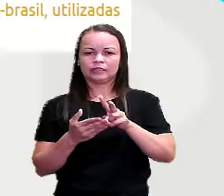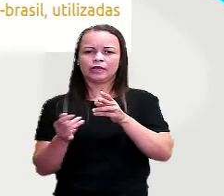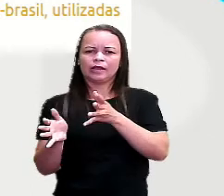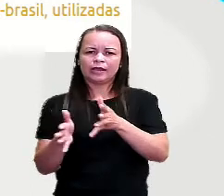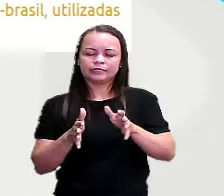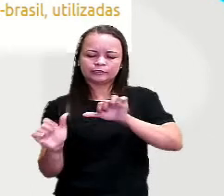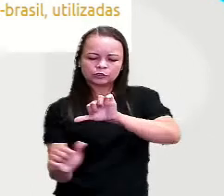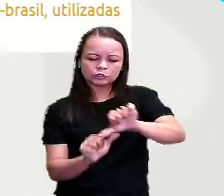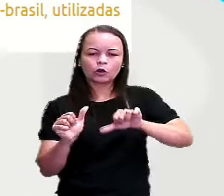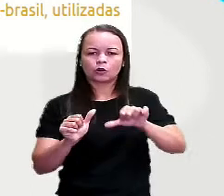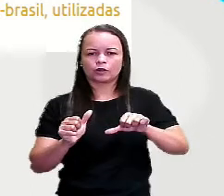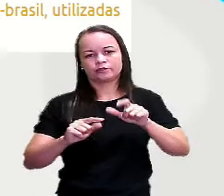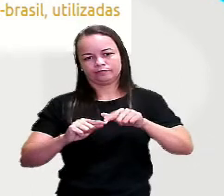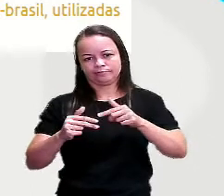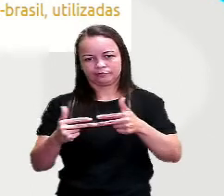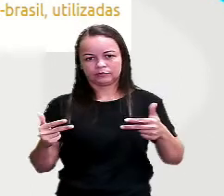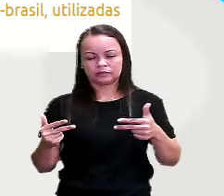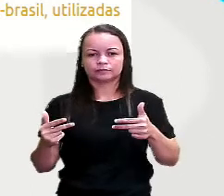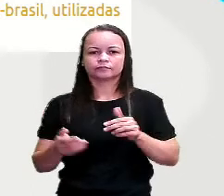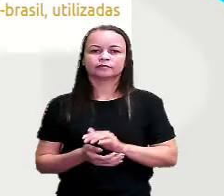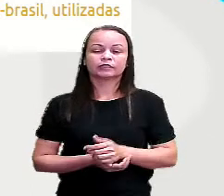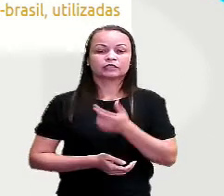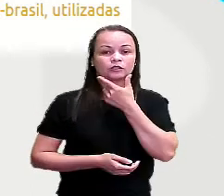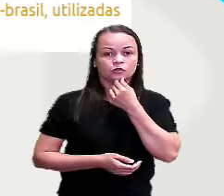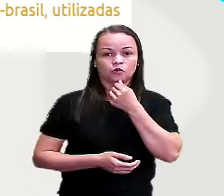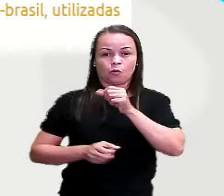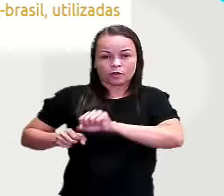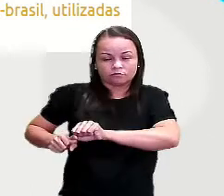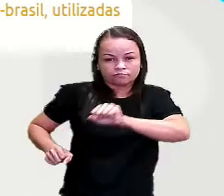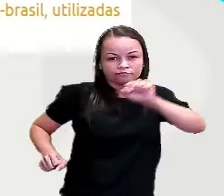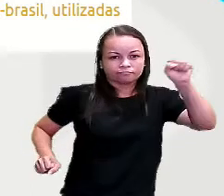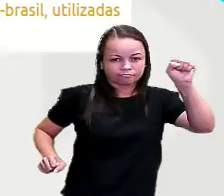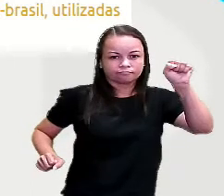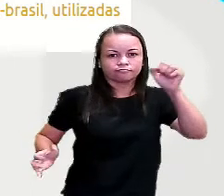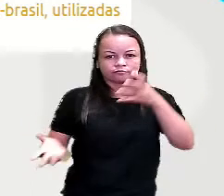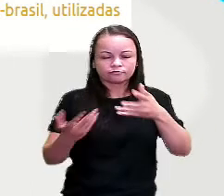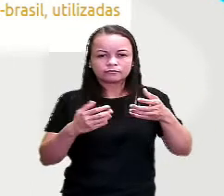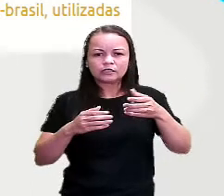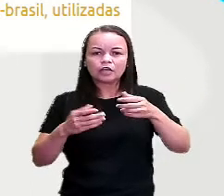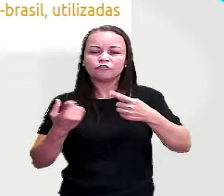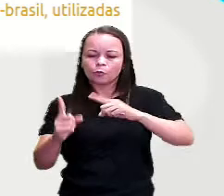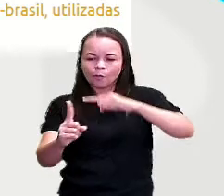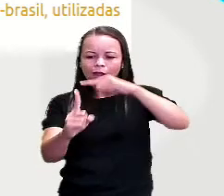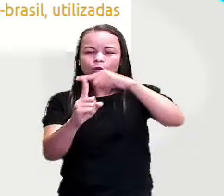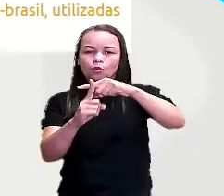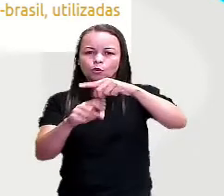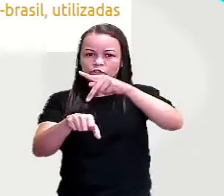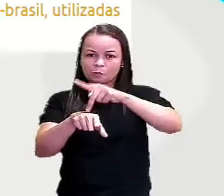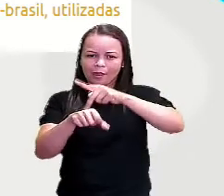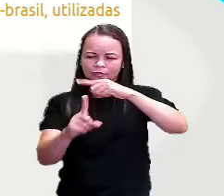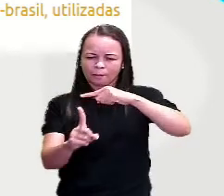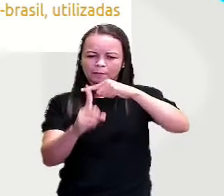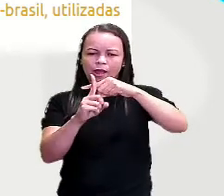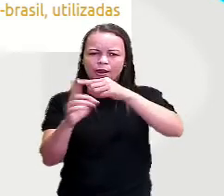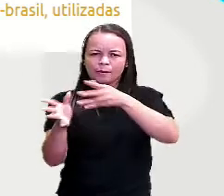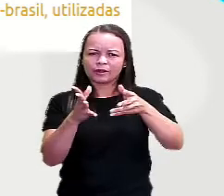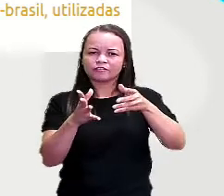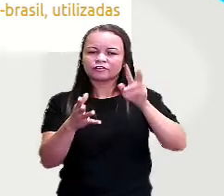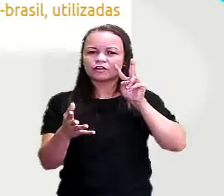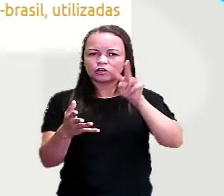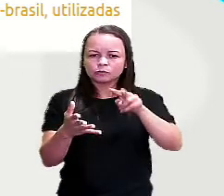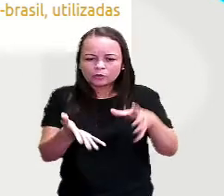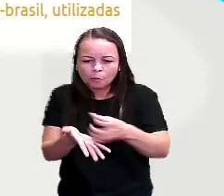algumas trocas de produtos. Cabral mandou erguer uma cruz de pedra para registrar que havia tomado posse da